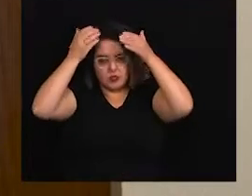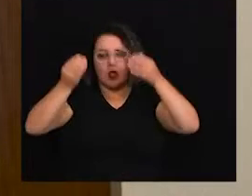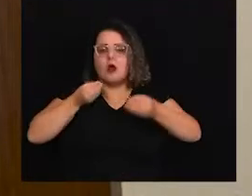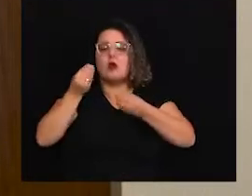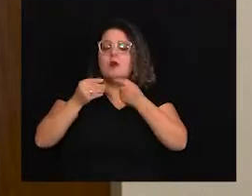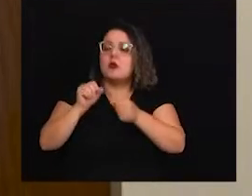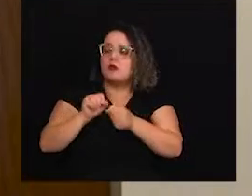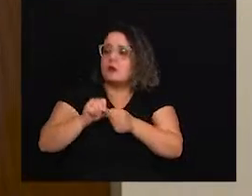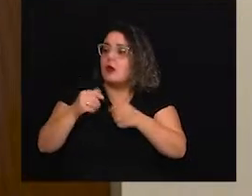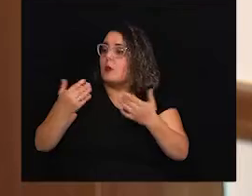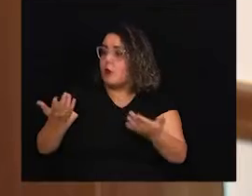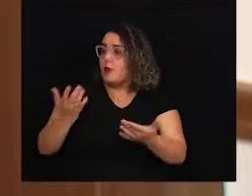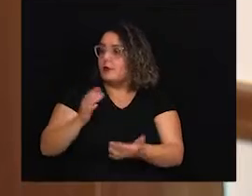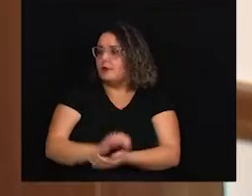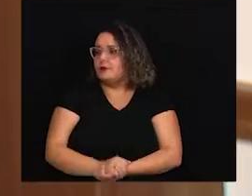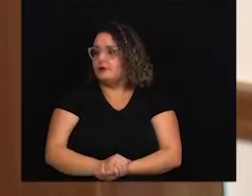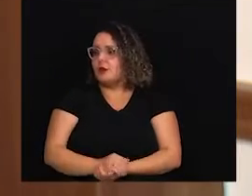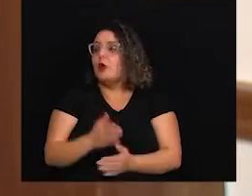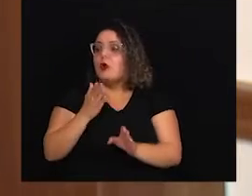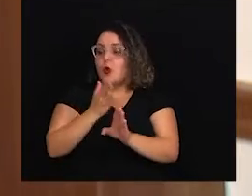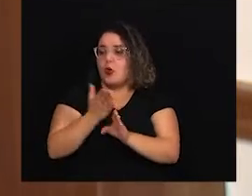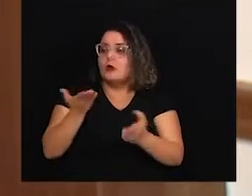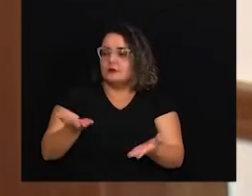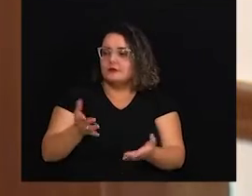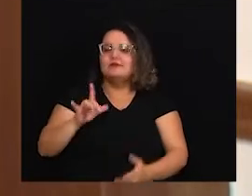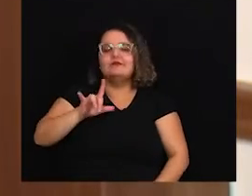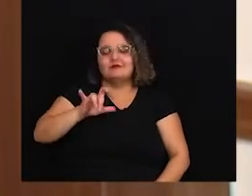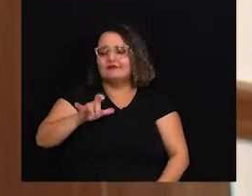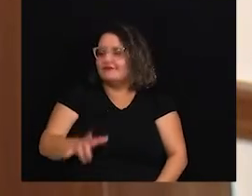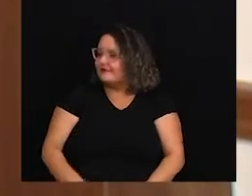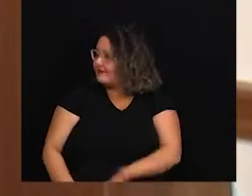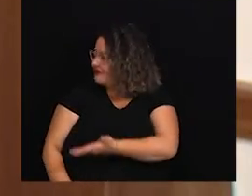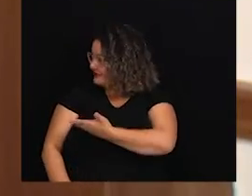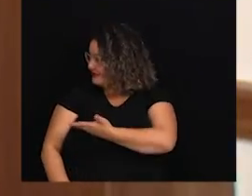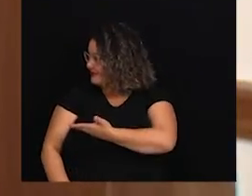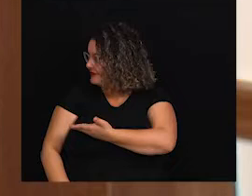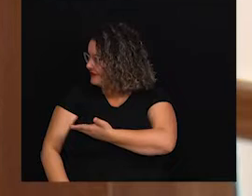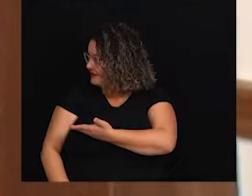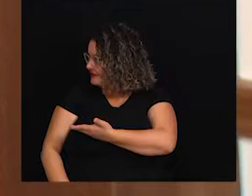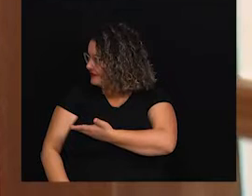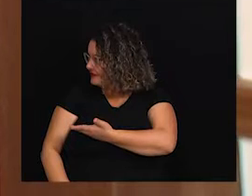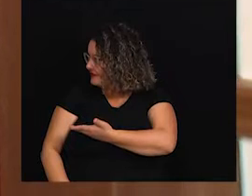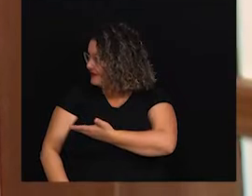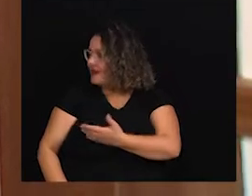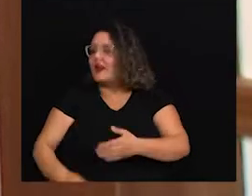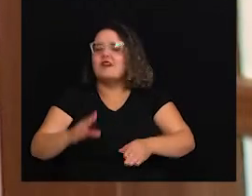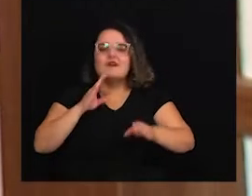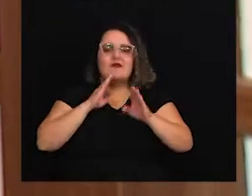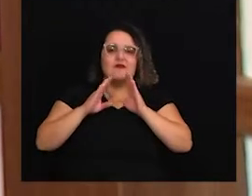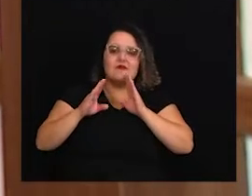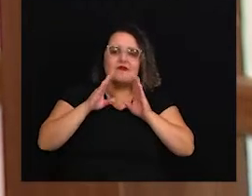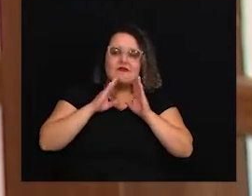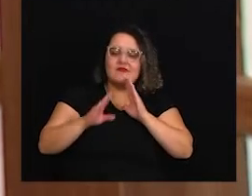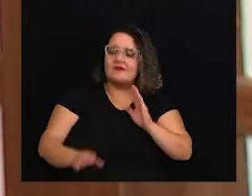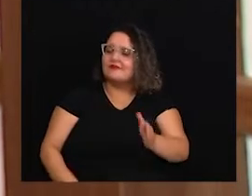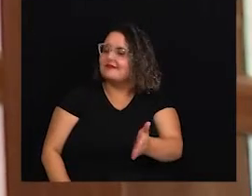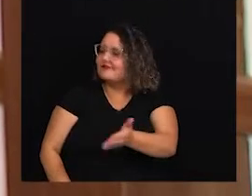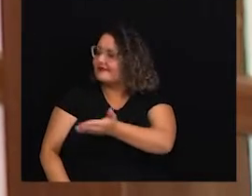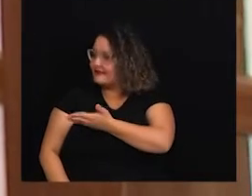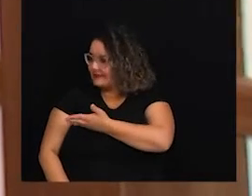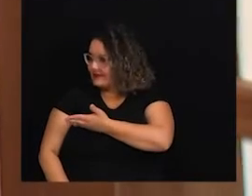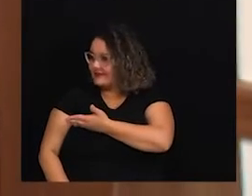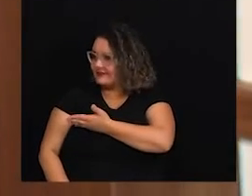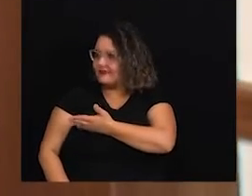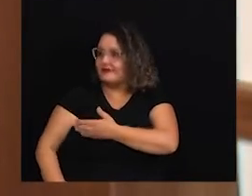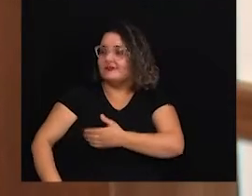chef. E aí, como é que faz? Bom, pode encontrar a gente aqui no Instagram, né? Nas redes sociais, Instagram, Facebook,